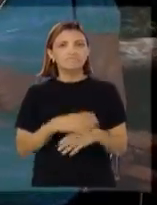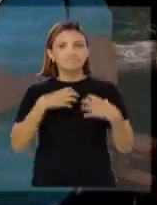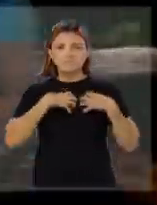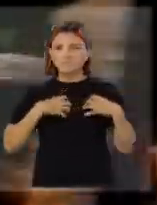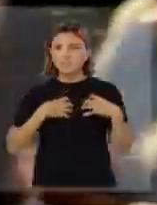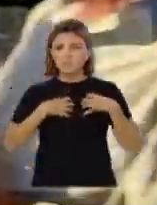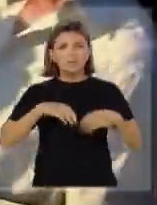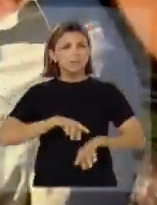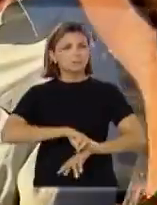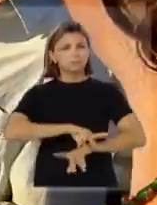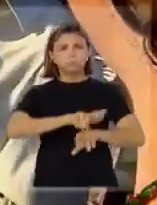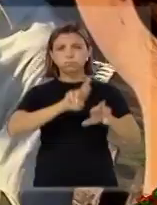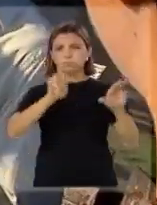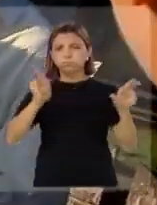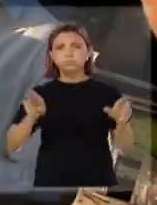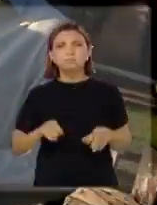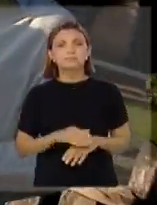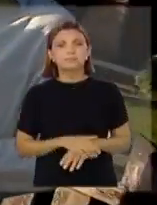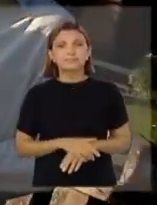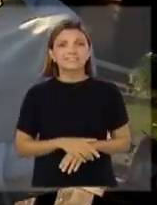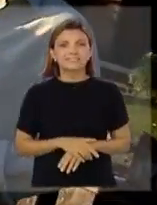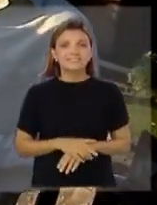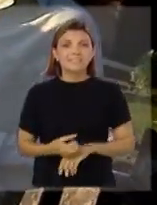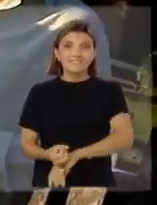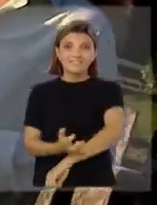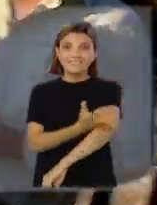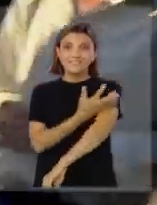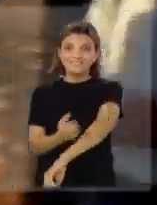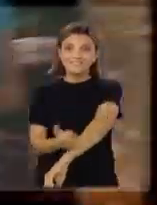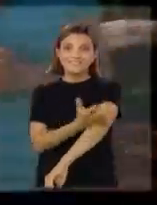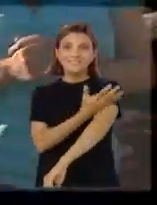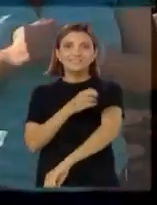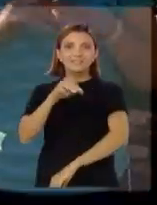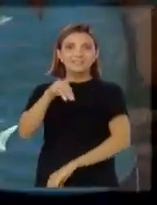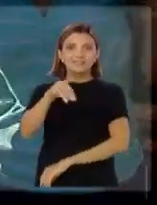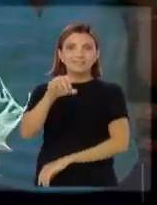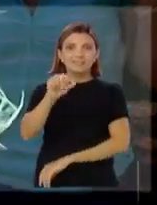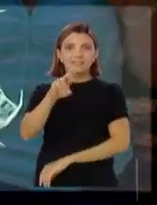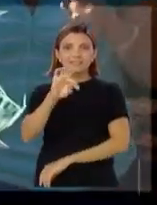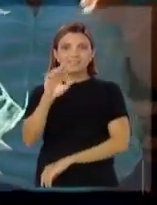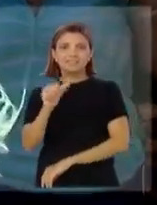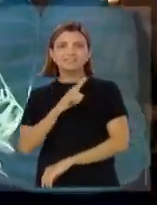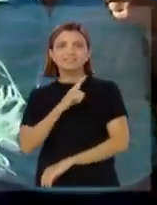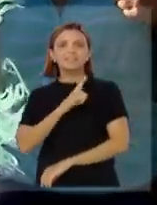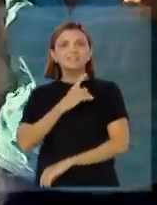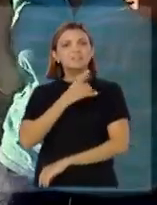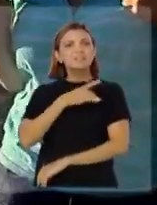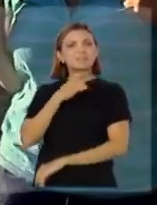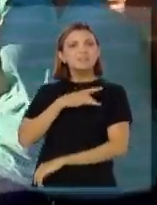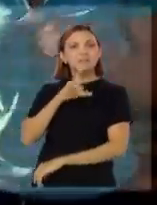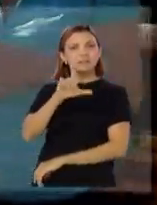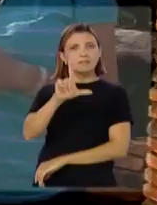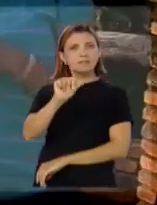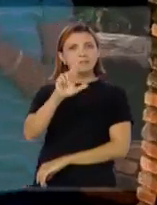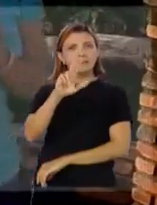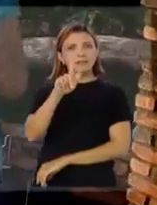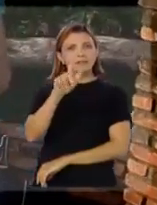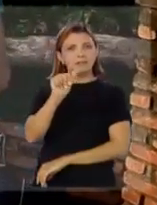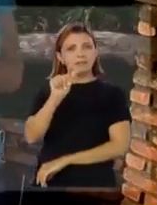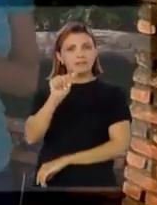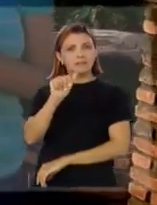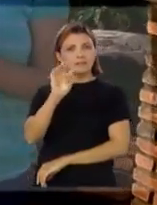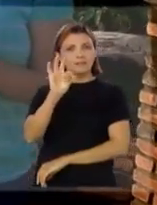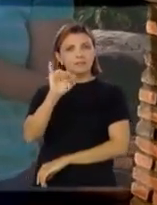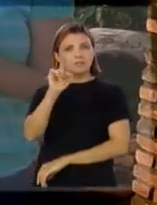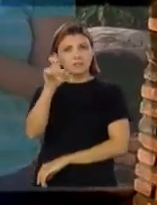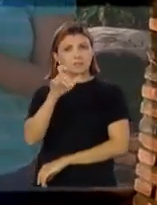no Pantanal? É daí pra mais, sem contar na grande variedade de répteis. Répteis. Tô prevendo fortes emoções. Ah, eu também. A